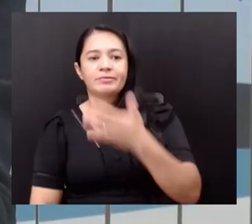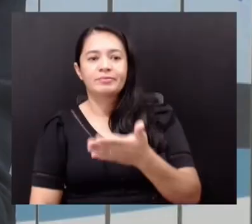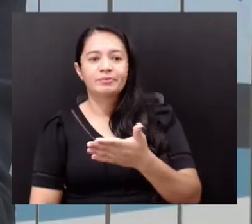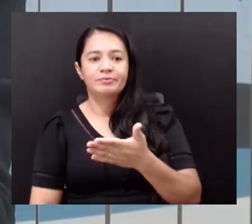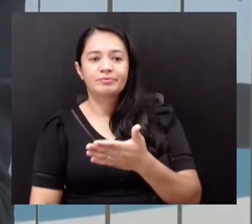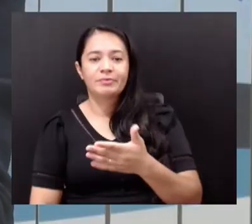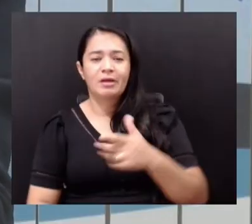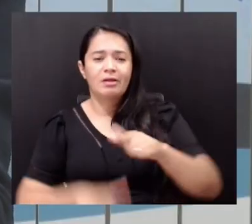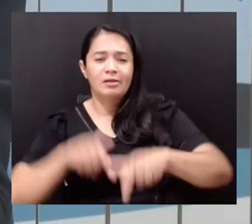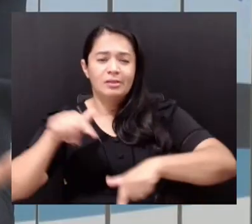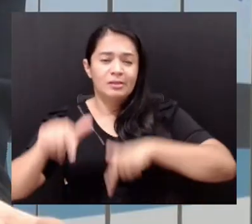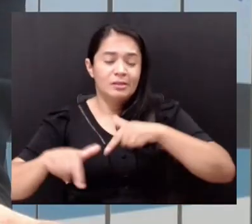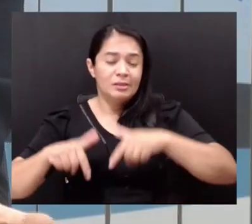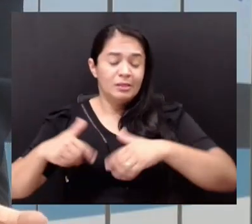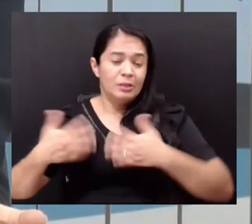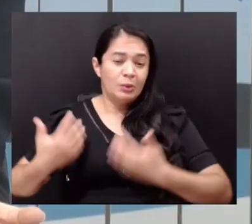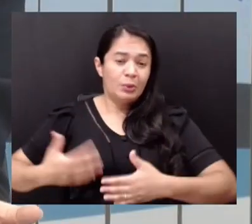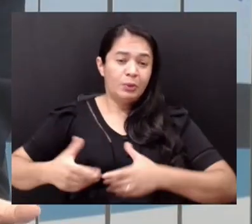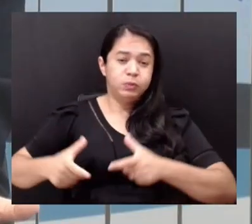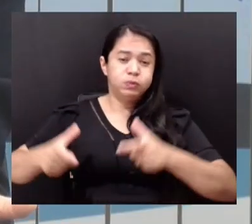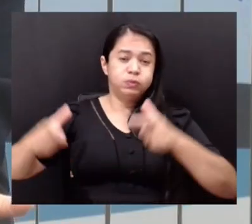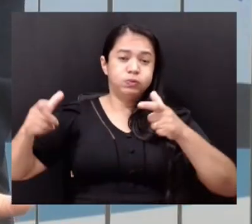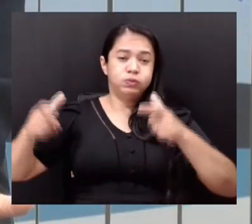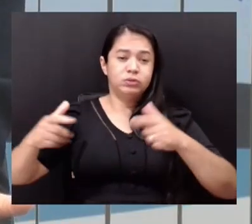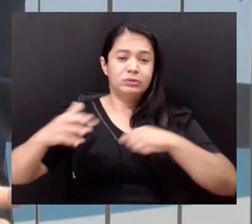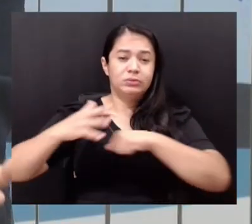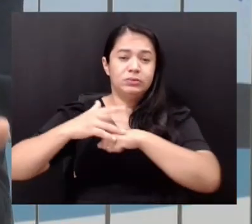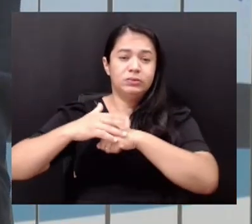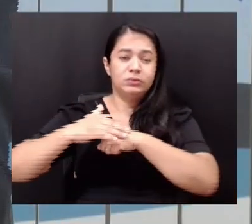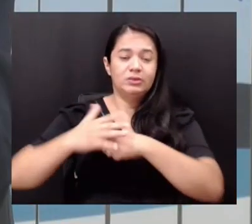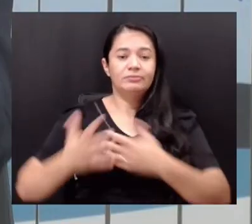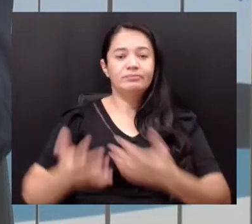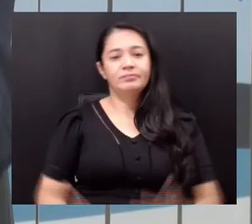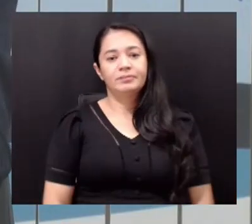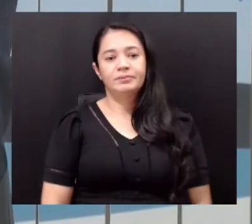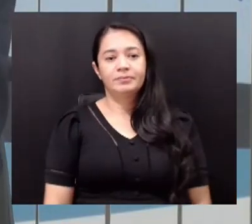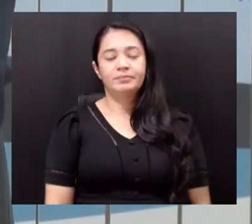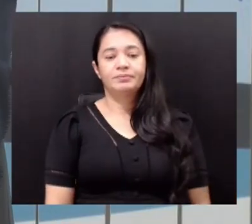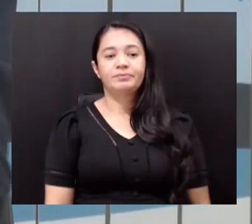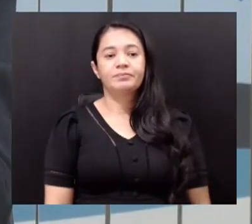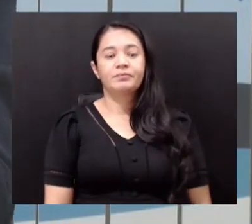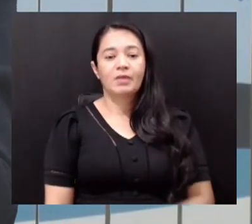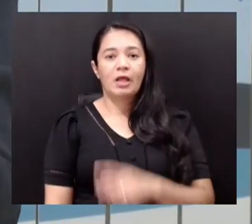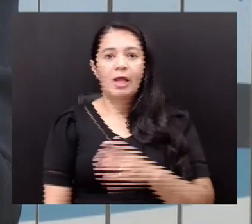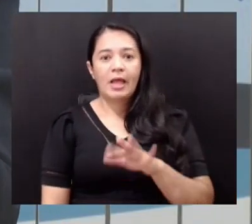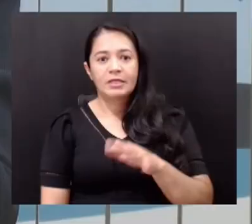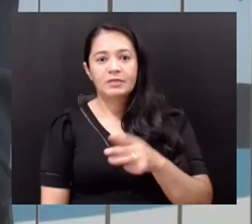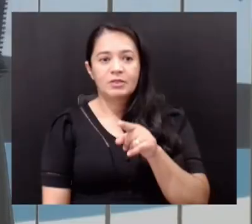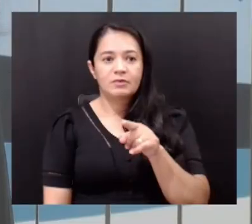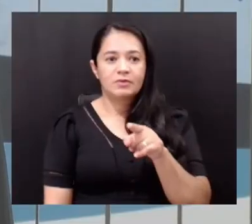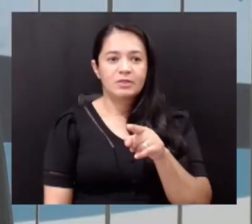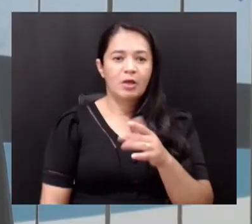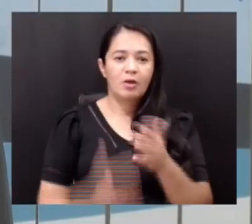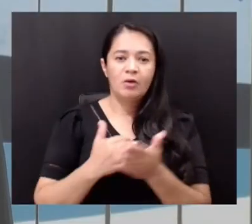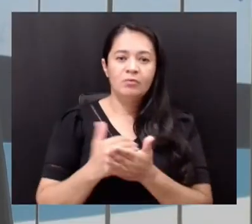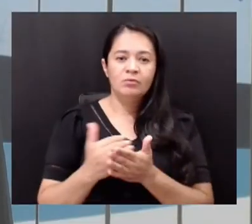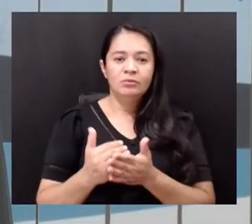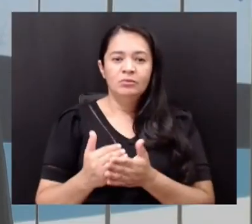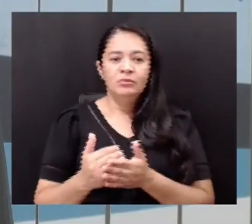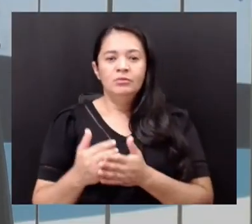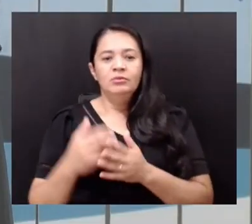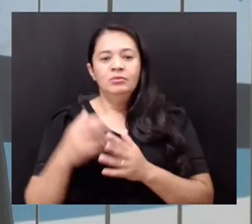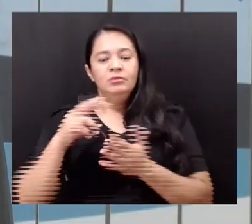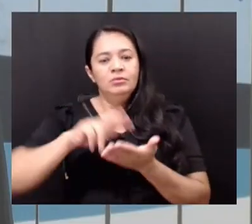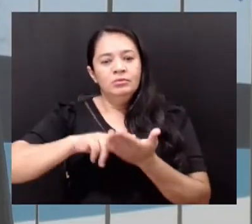trabalho, é adoecedor. Sim. Né? Você, às vezes, começa a afetar o seu sono, você tem desfechos